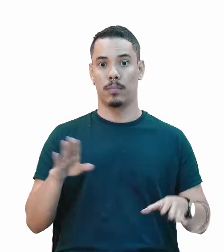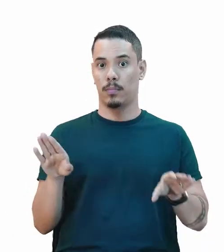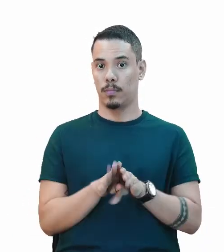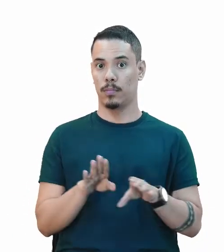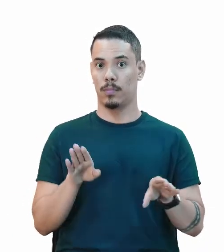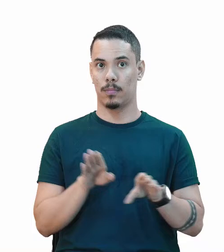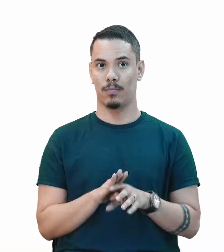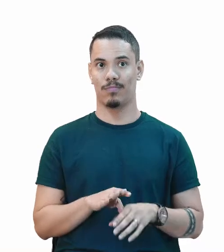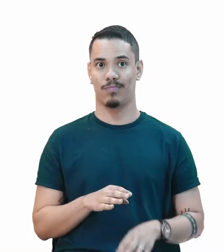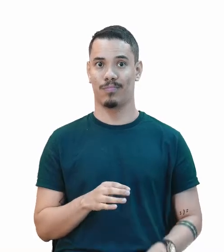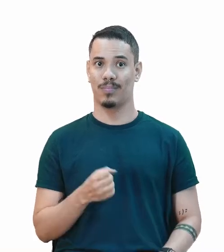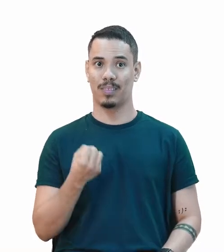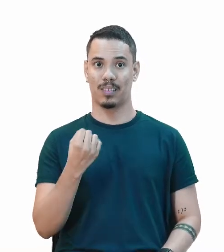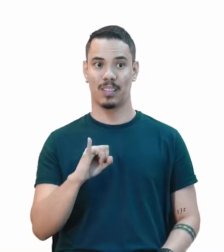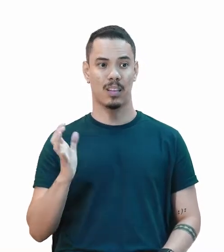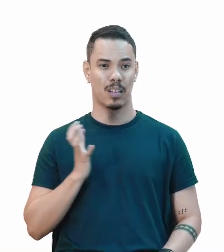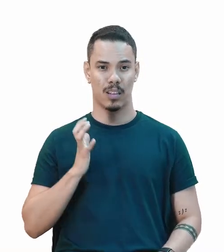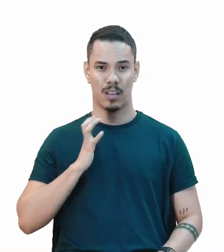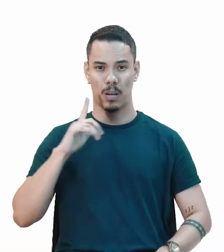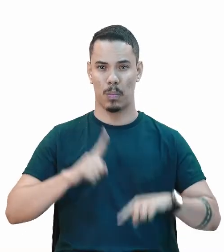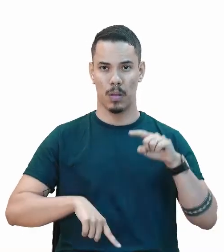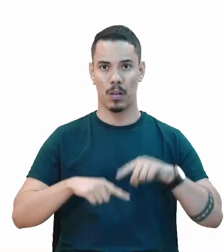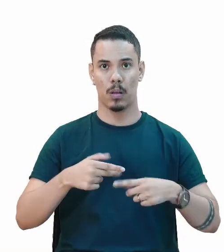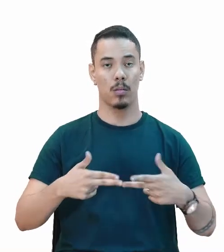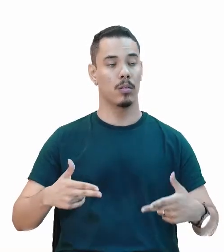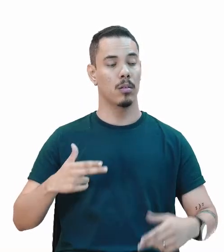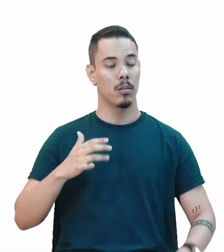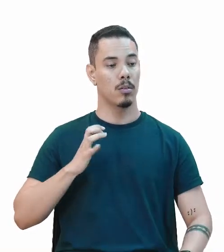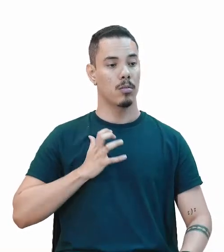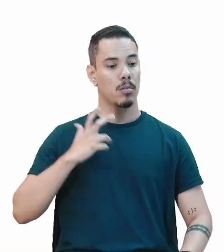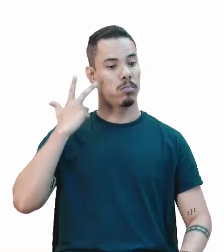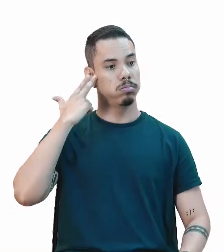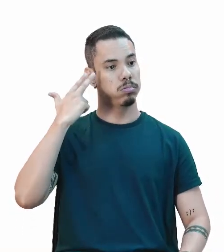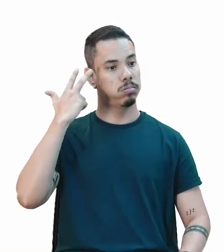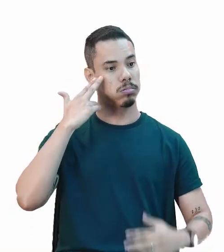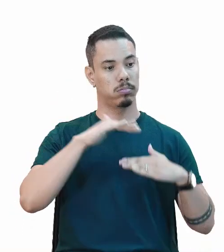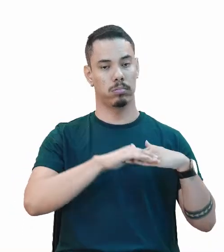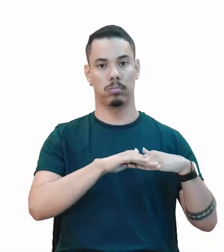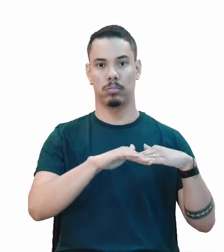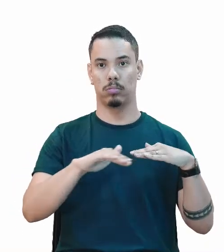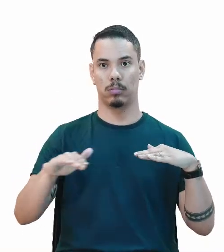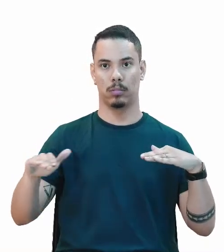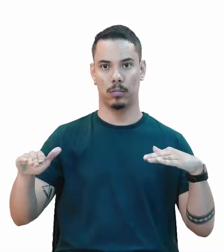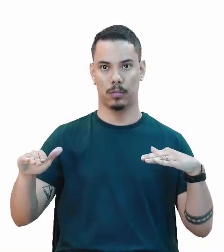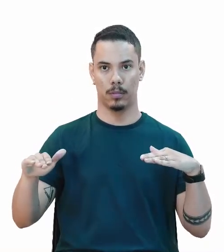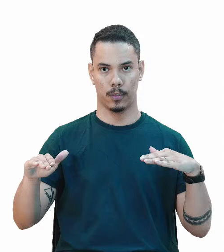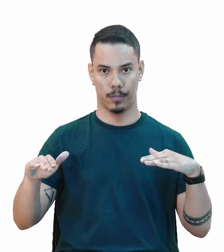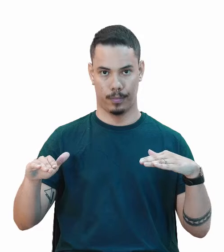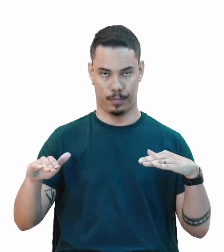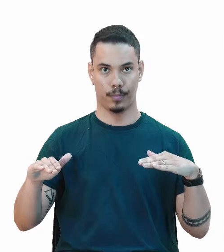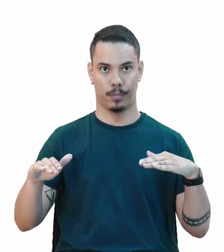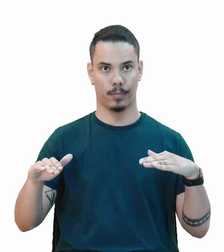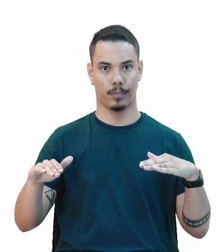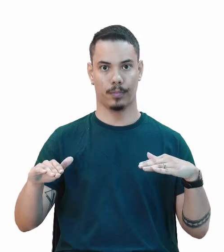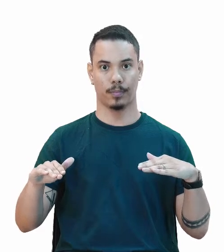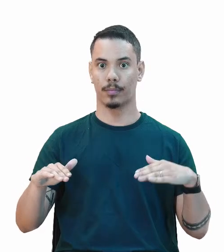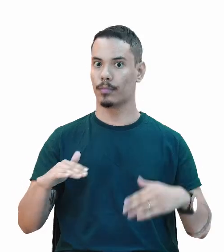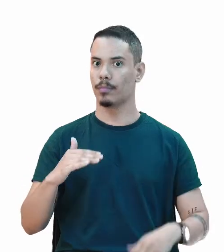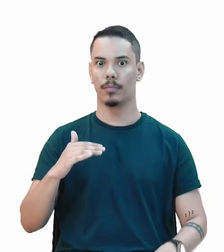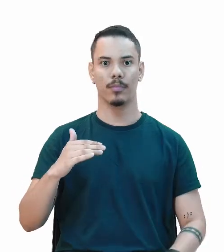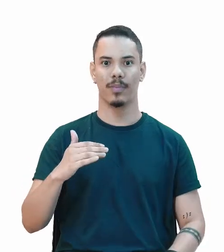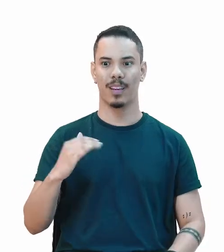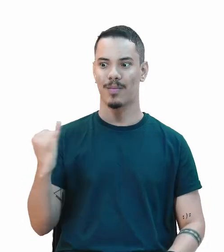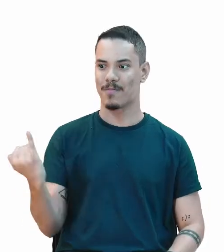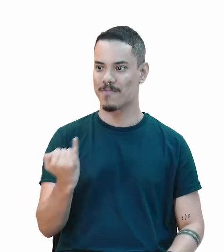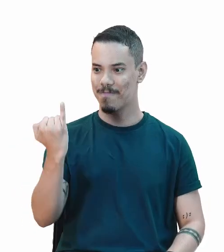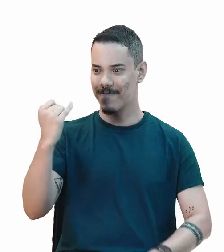em relação às riquezas materiais. Olha só, não darmos tanta